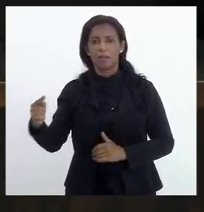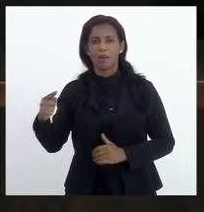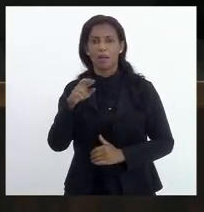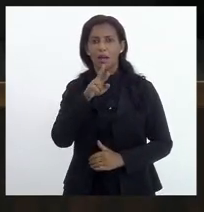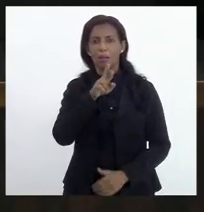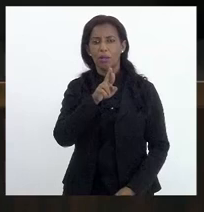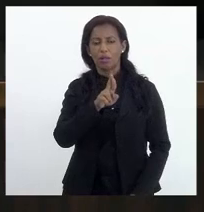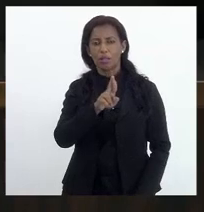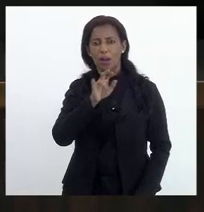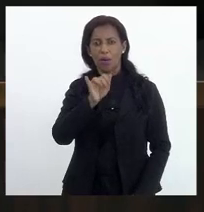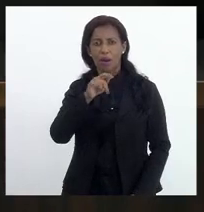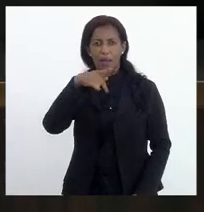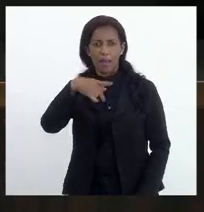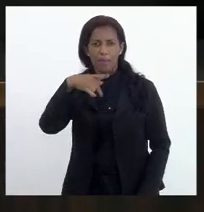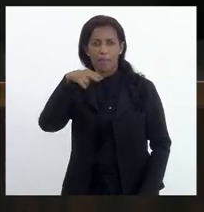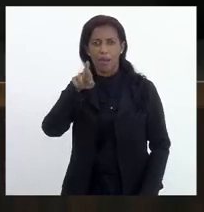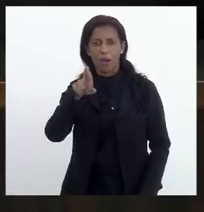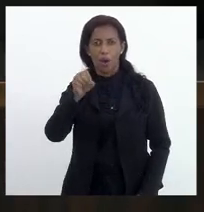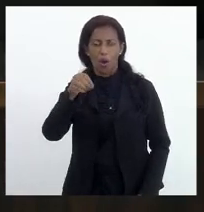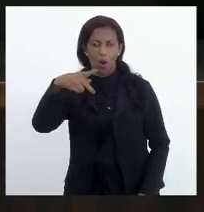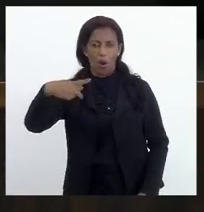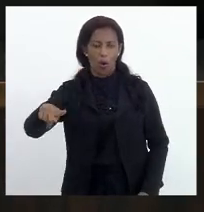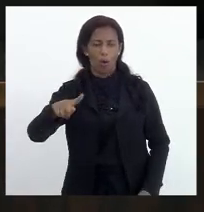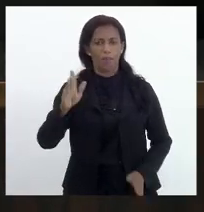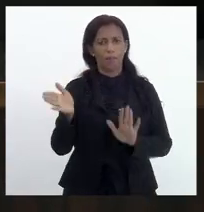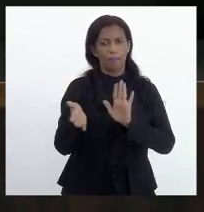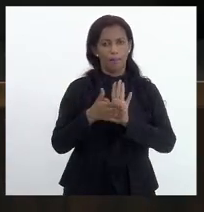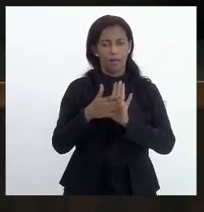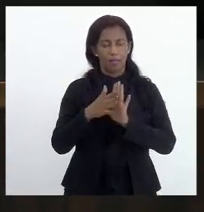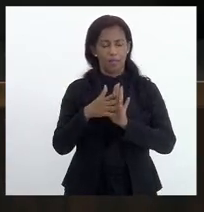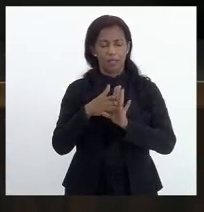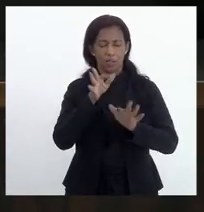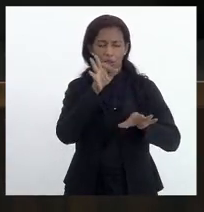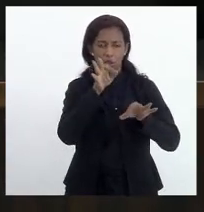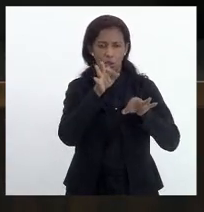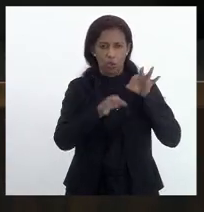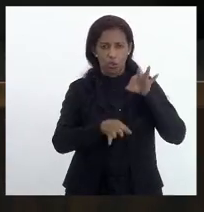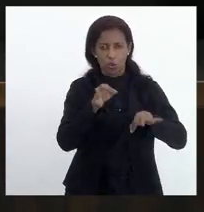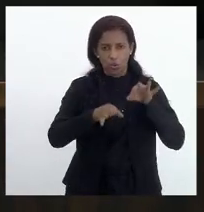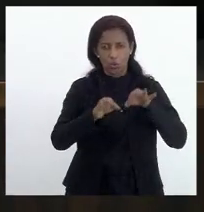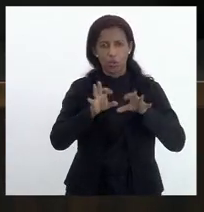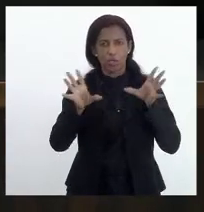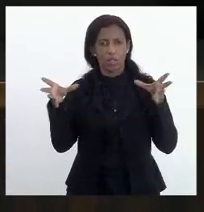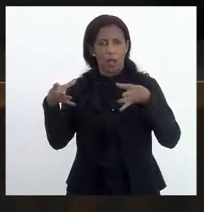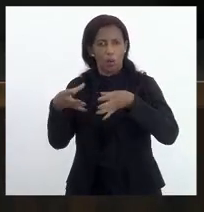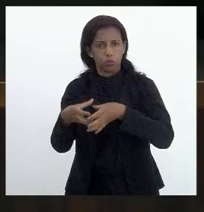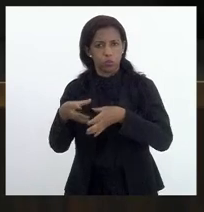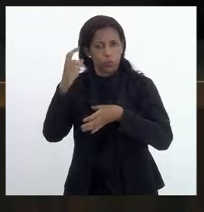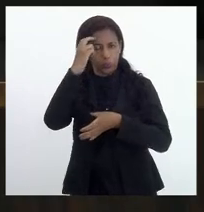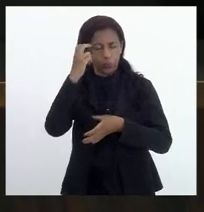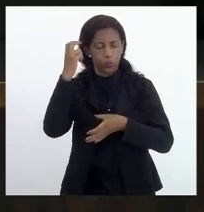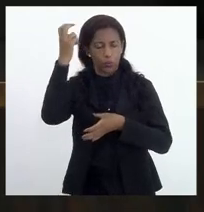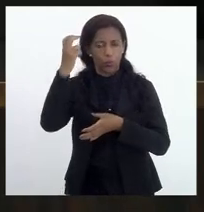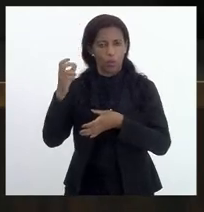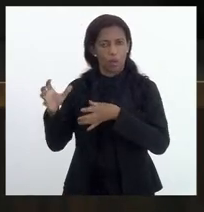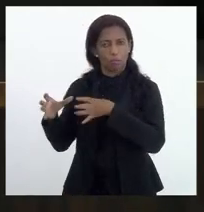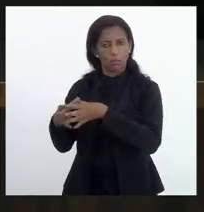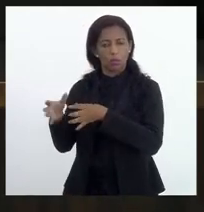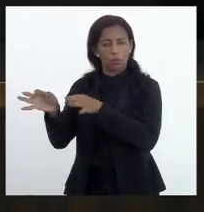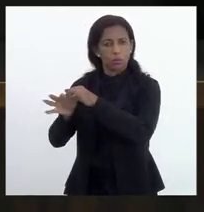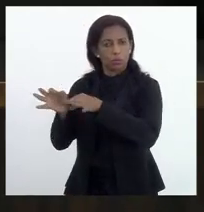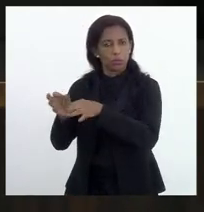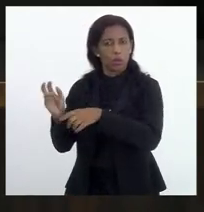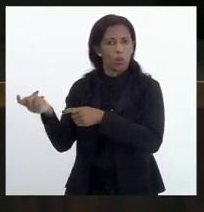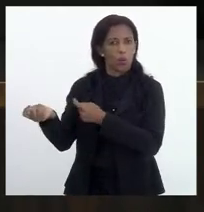Hop. Pendente de pareceres das comissões de Constituição e Justiça, de Cultura, de Educação, de Orçamento, Finanças, Fiscalização Financeira e Controle. Para emitir parecer